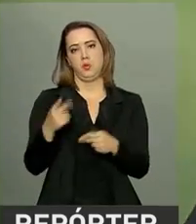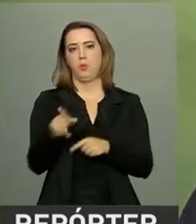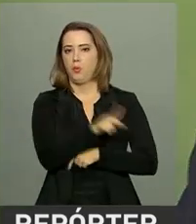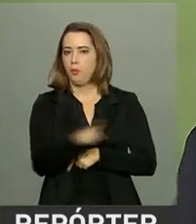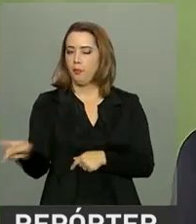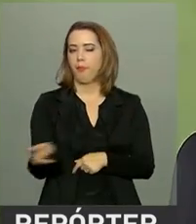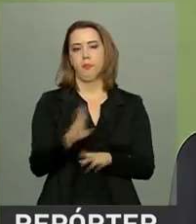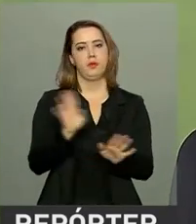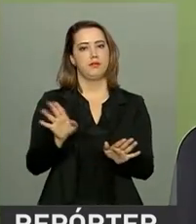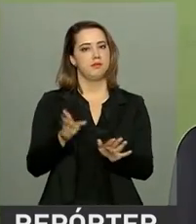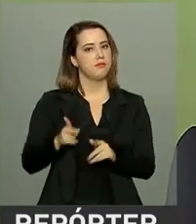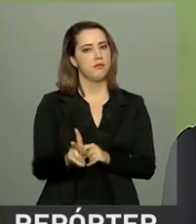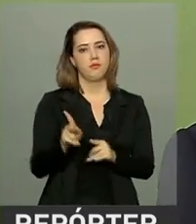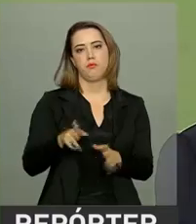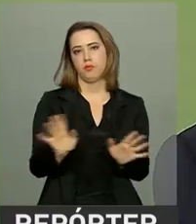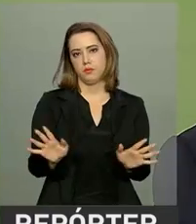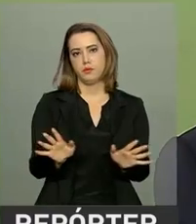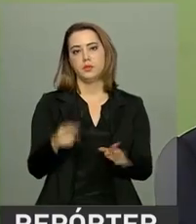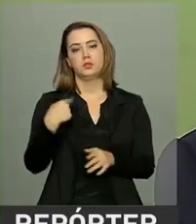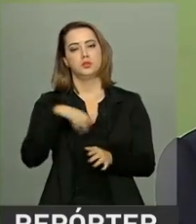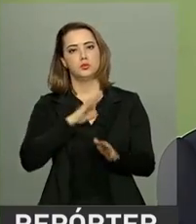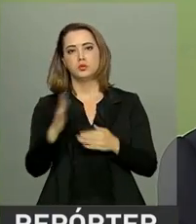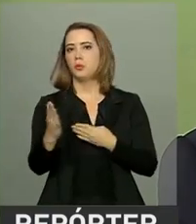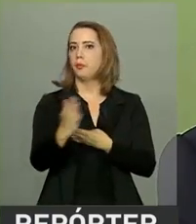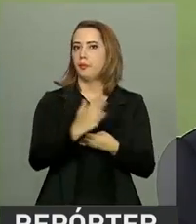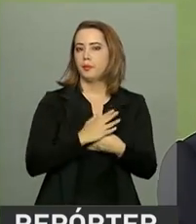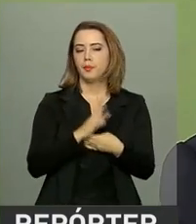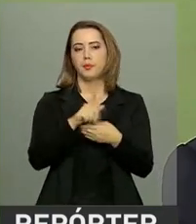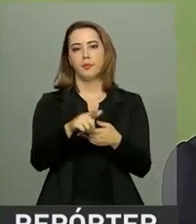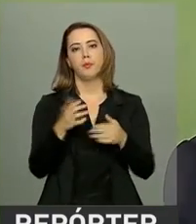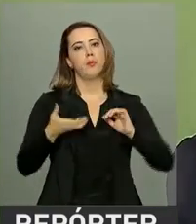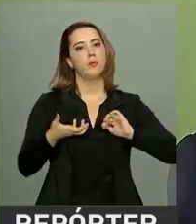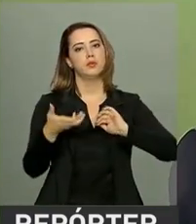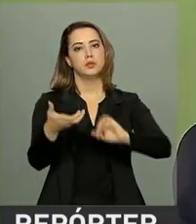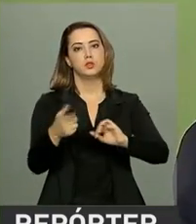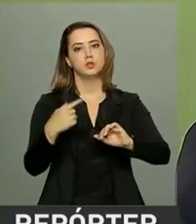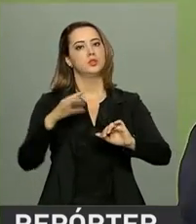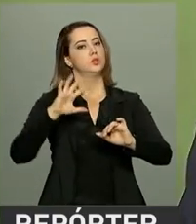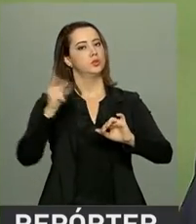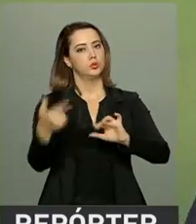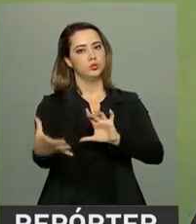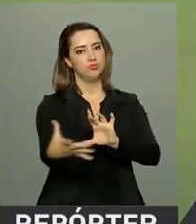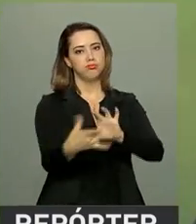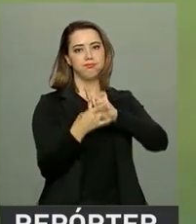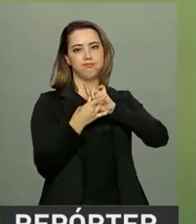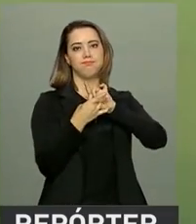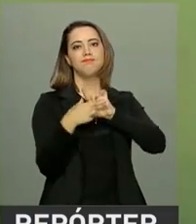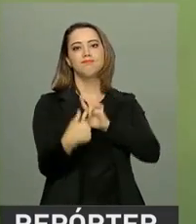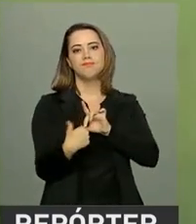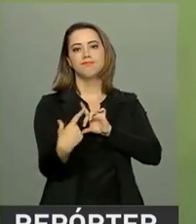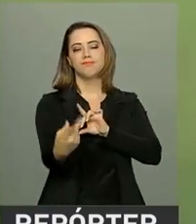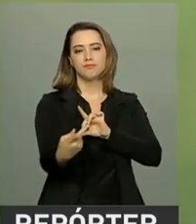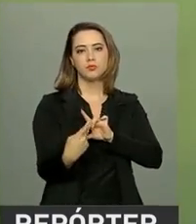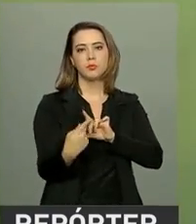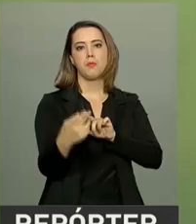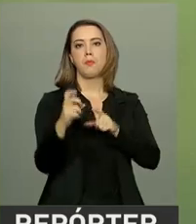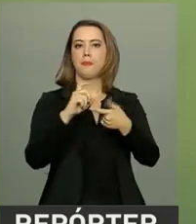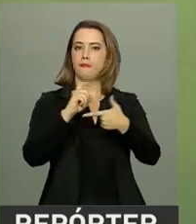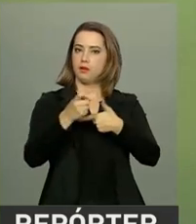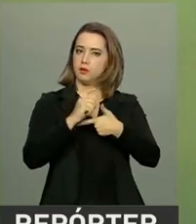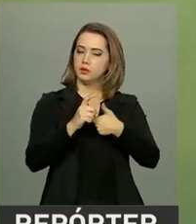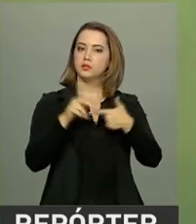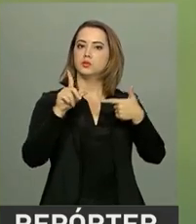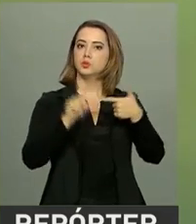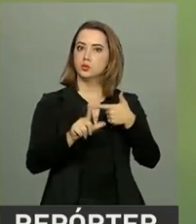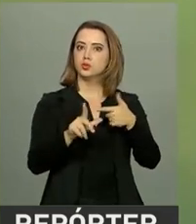Vejam o grande apoio que nós temos hoje do congresso nacional nós conseguimos uma integração extraordinária entre o executivo e o